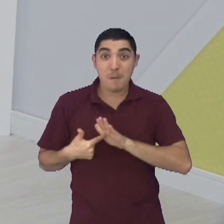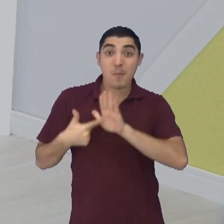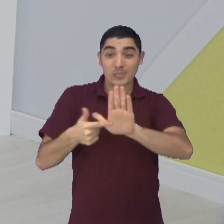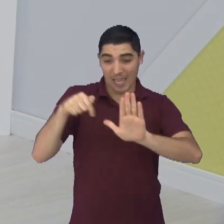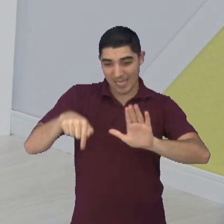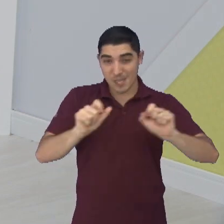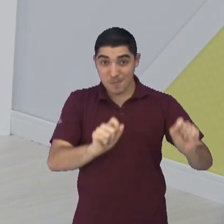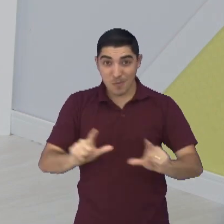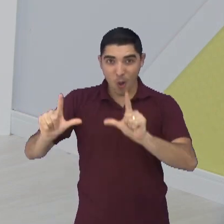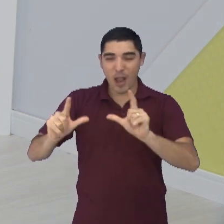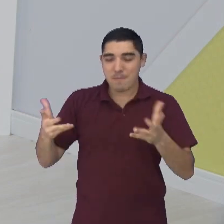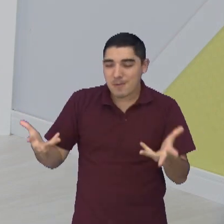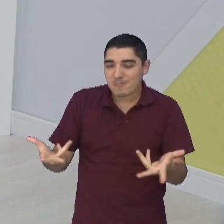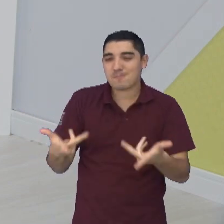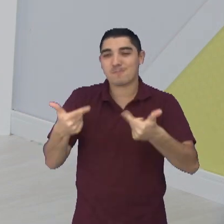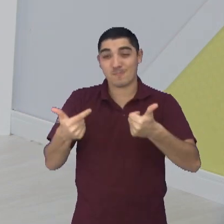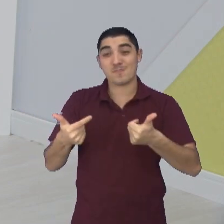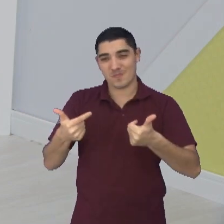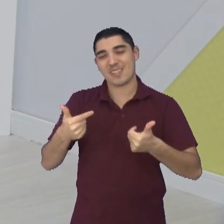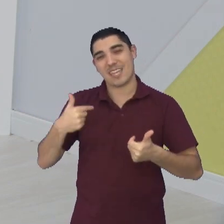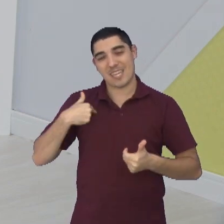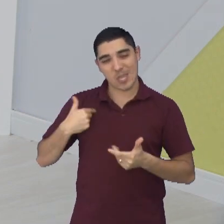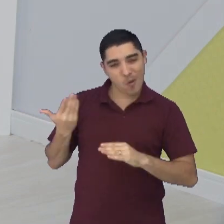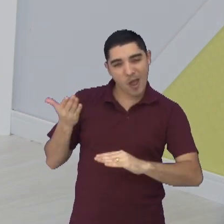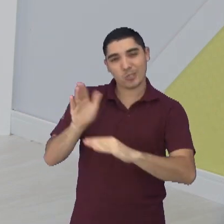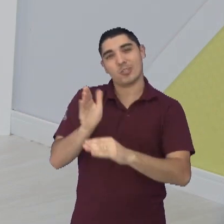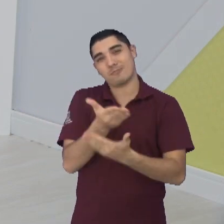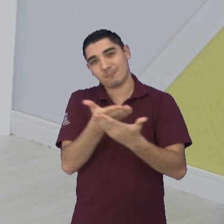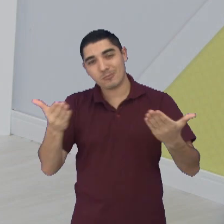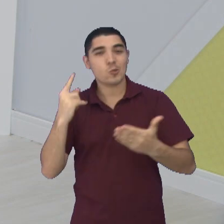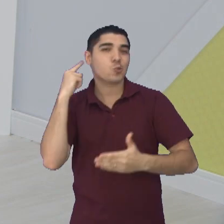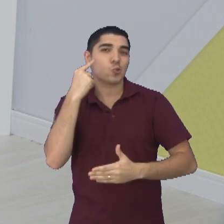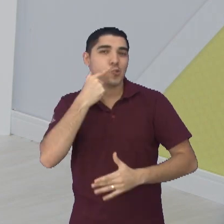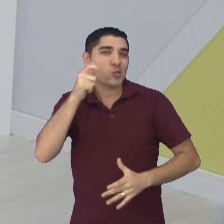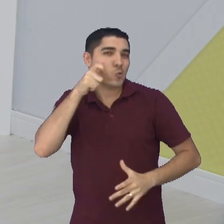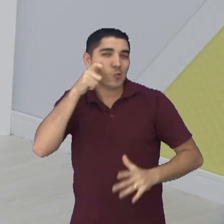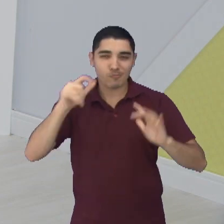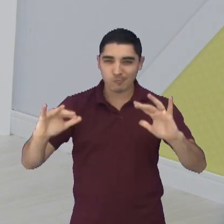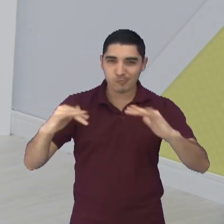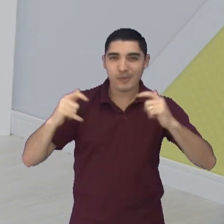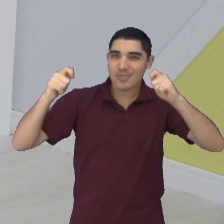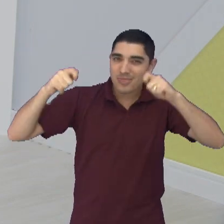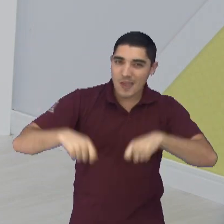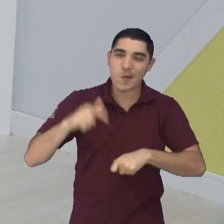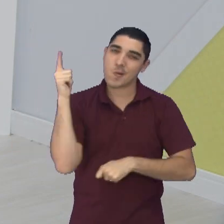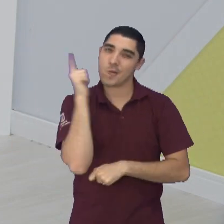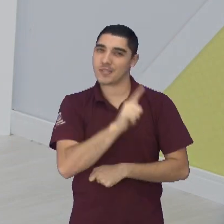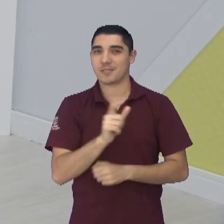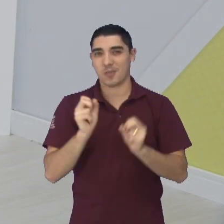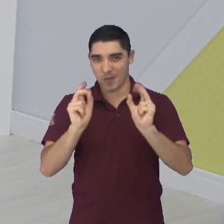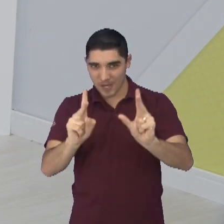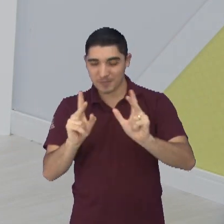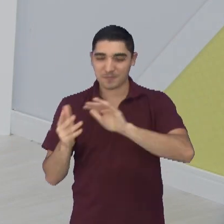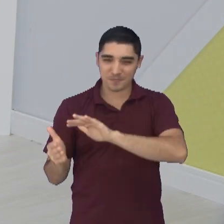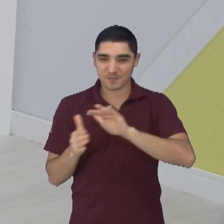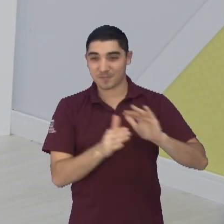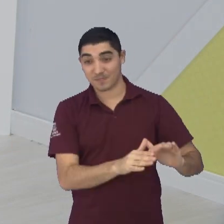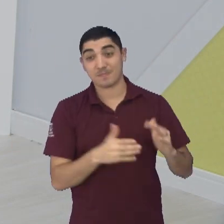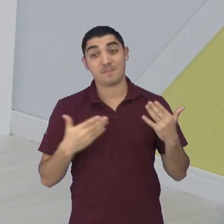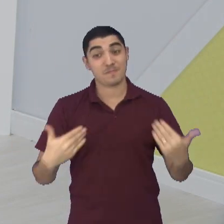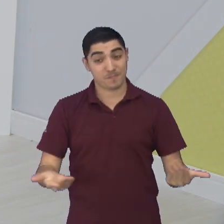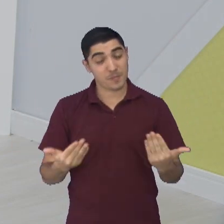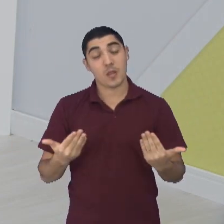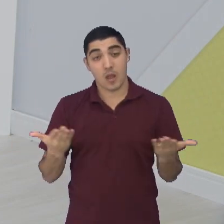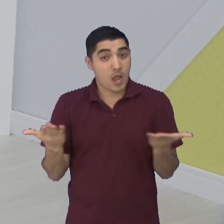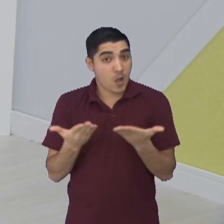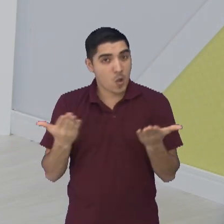para brilhantar o Hora do Esporte. E Luizão levando a informação para a comunidade surda que acompanha o Hora do Esporte, tá certo? E olha só, a gente